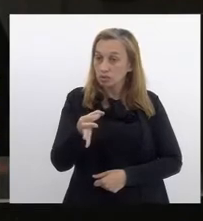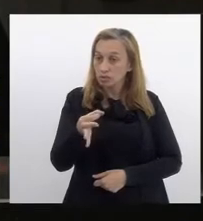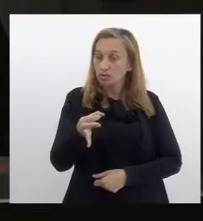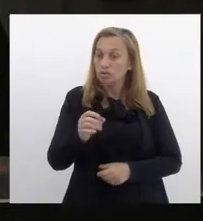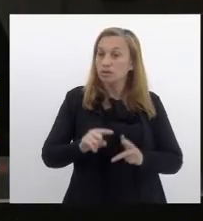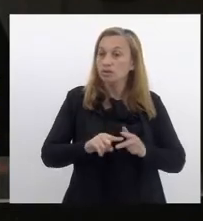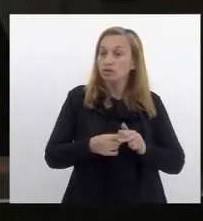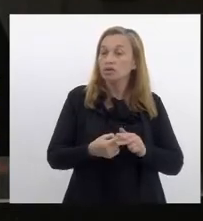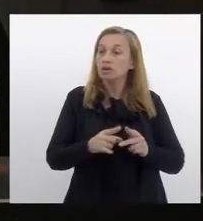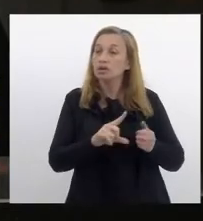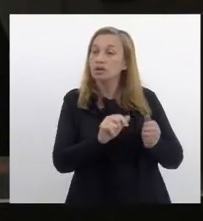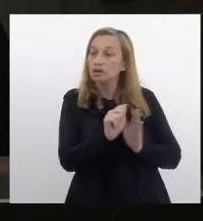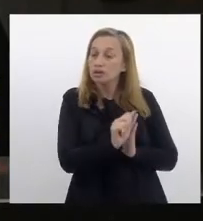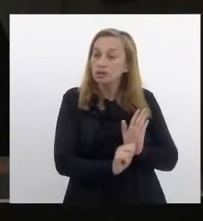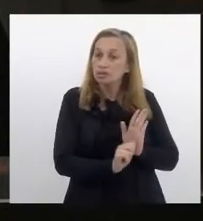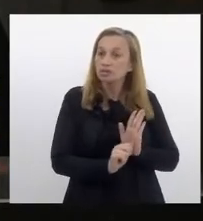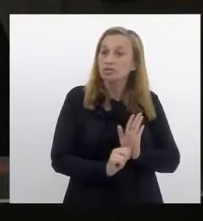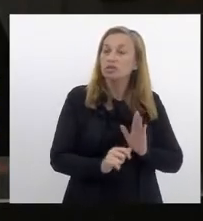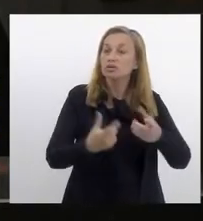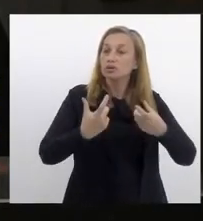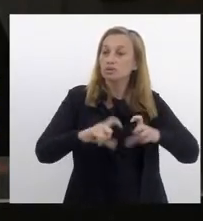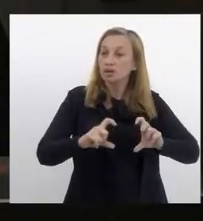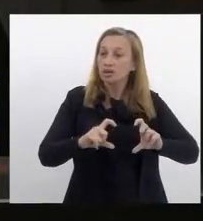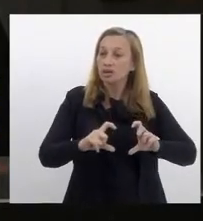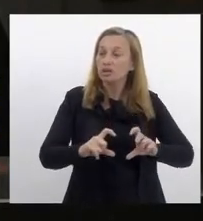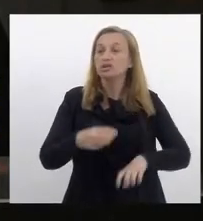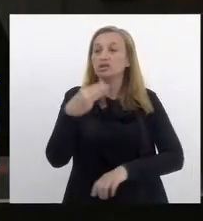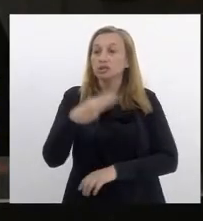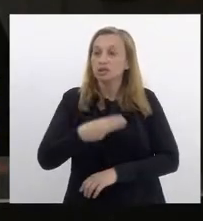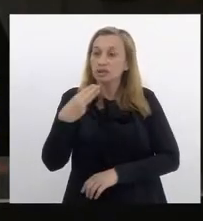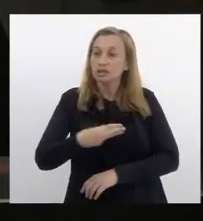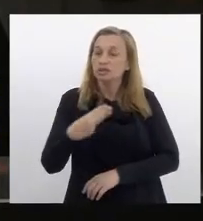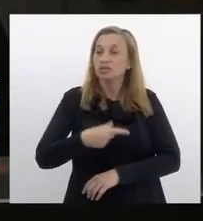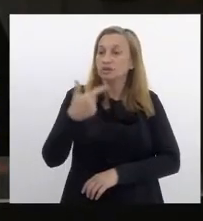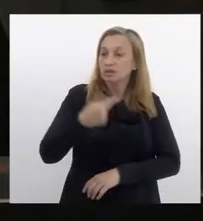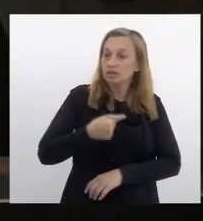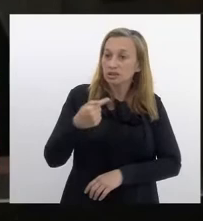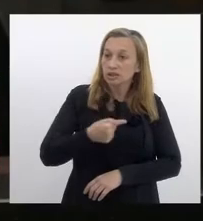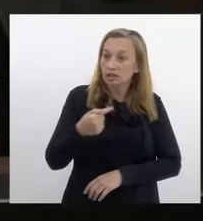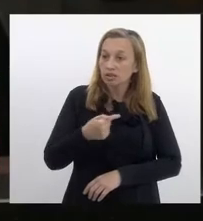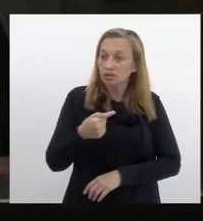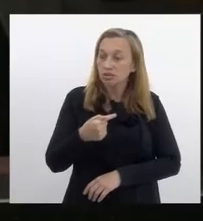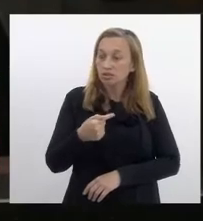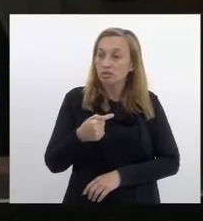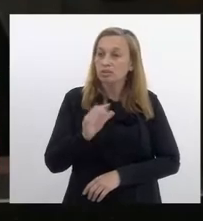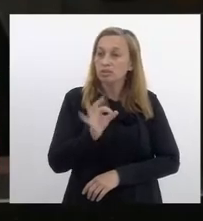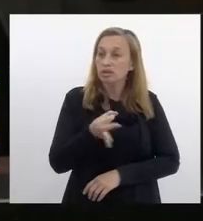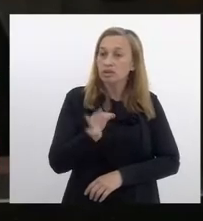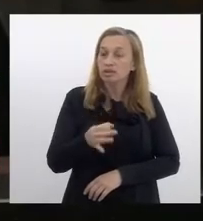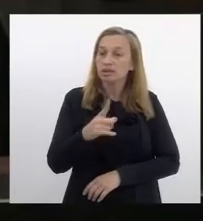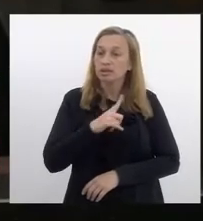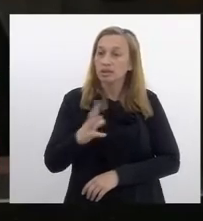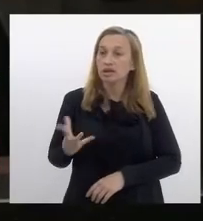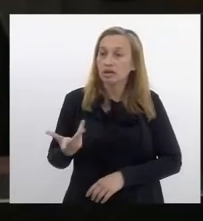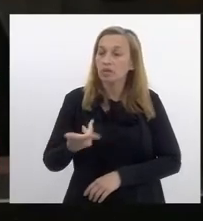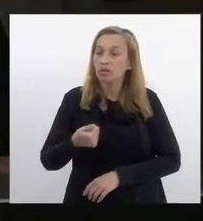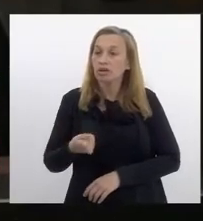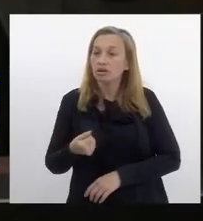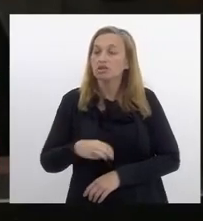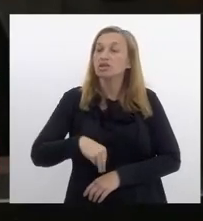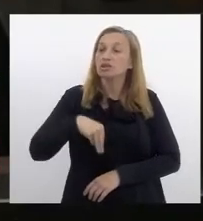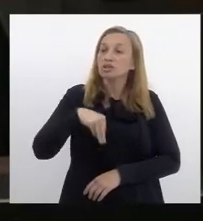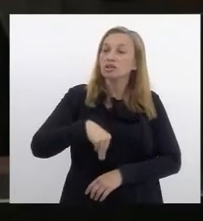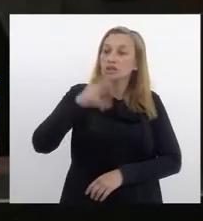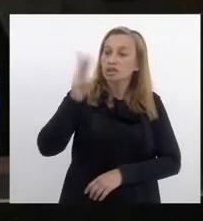alterar a redação dos parágrafos 3º e 7º para garantir a paridade de quem já